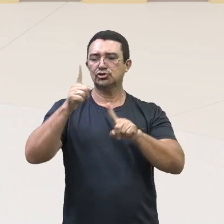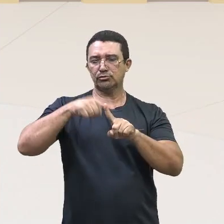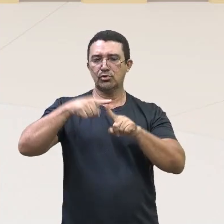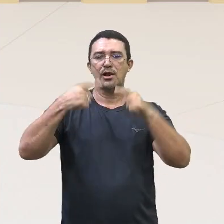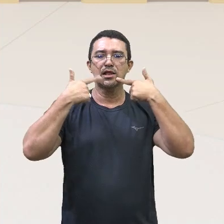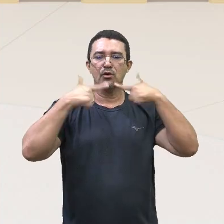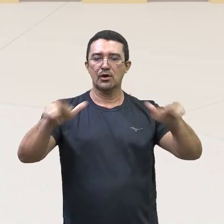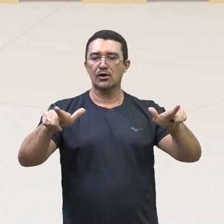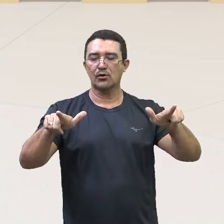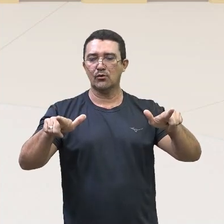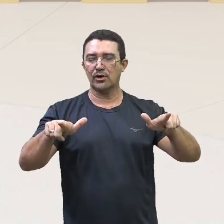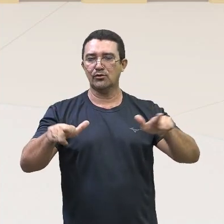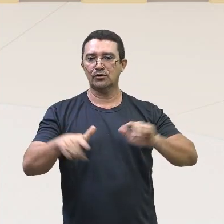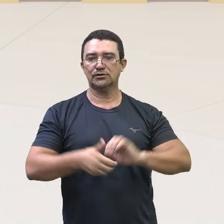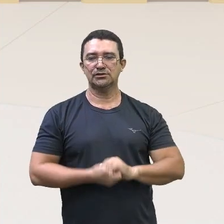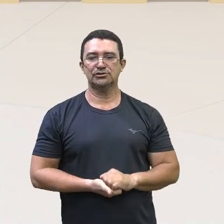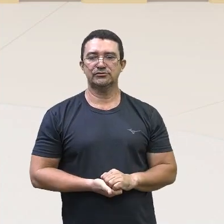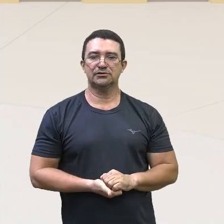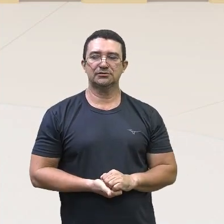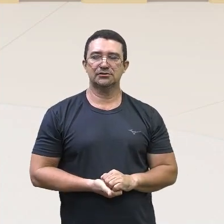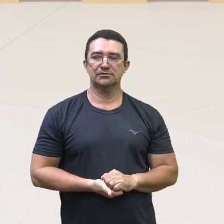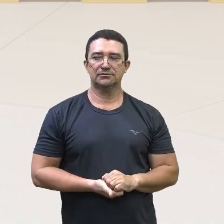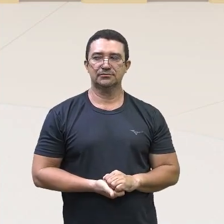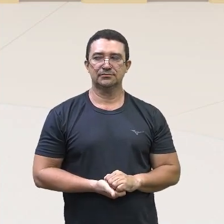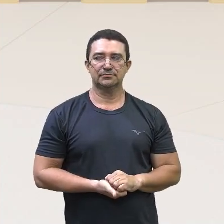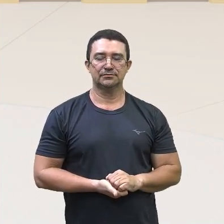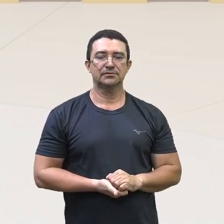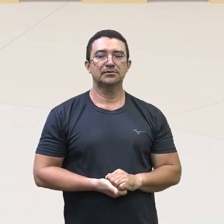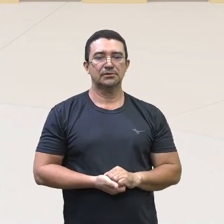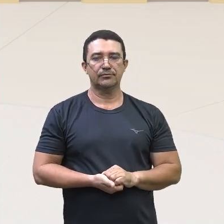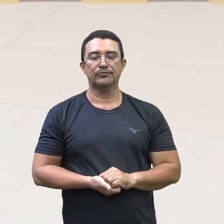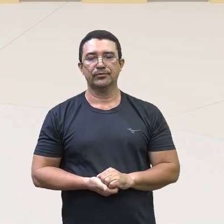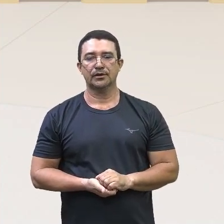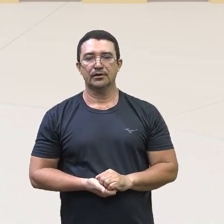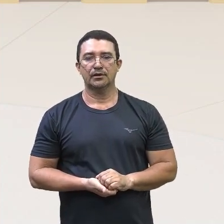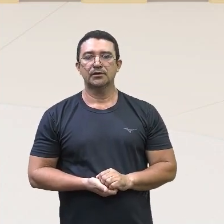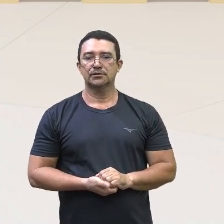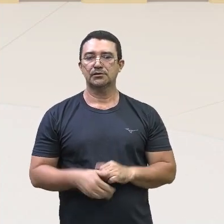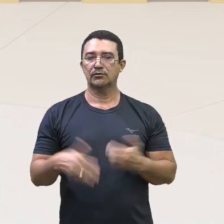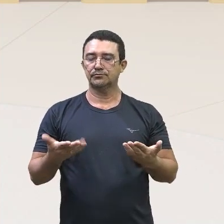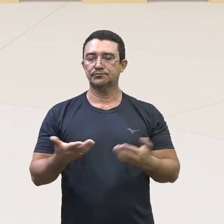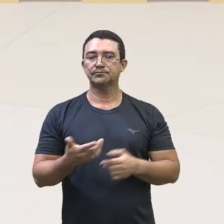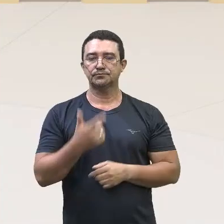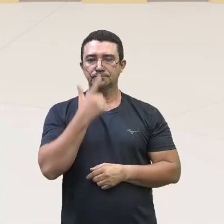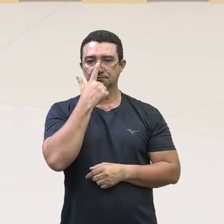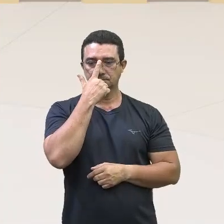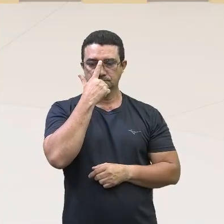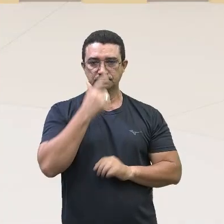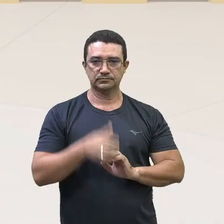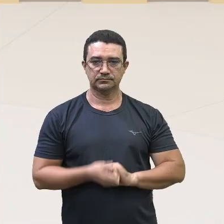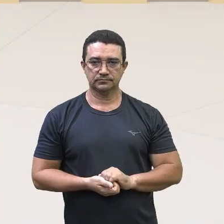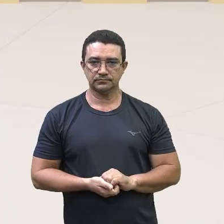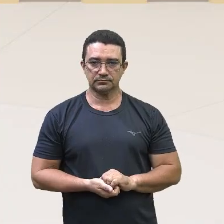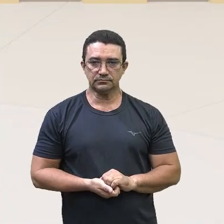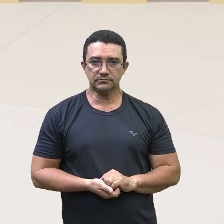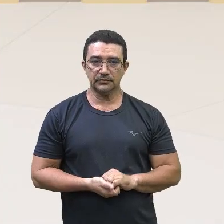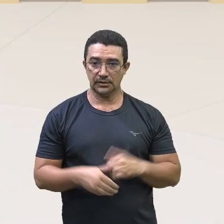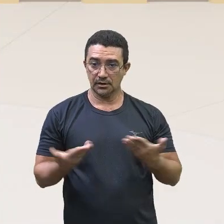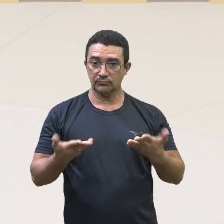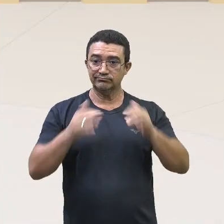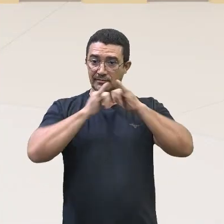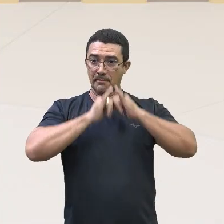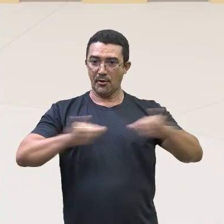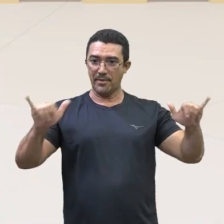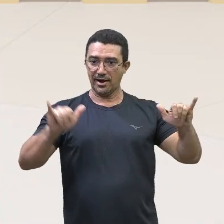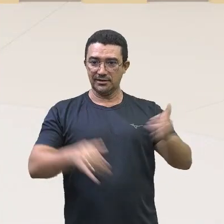podem acontecer, inclusive no texto aqui publicitário, né? Nesse gênero textual. Isso mesmo. Continuando aqui, olha só. A nossa propaganda,